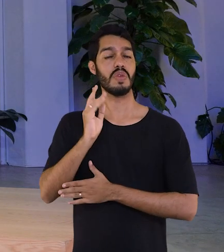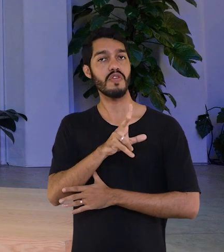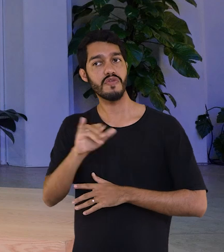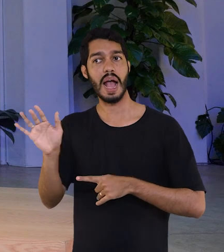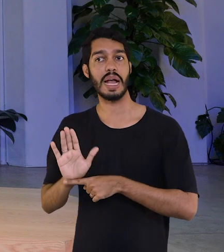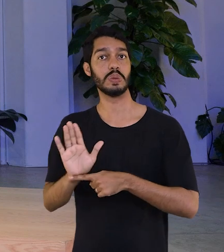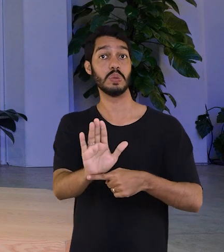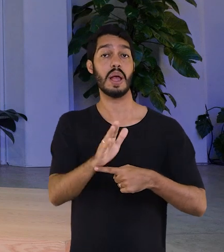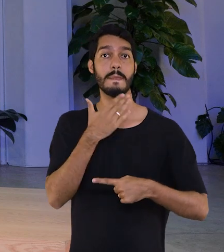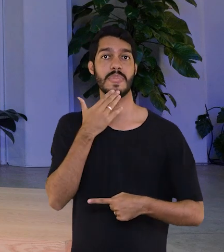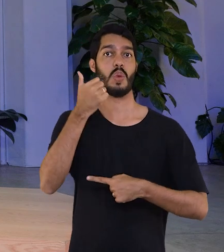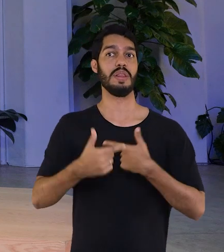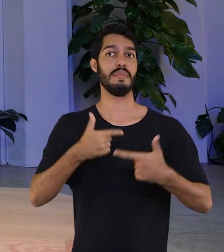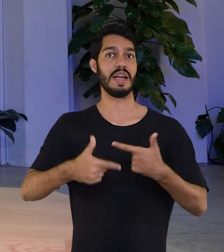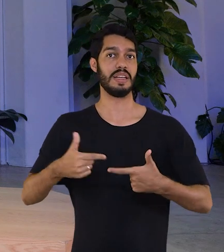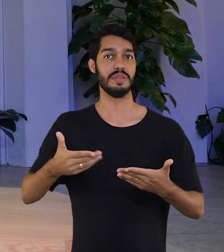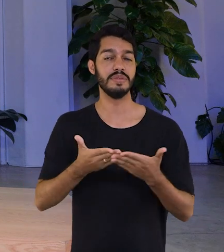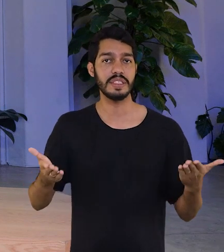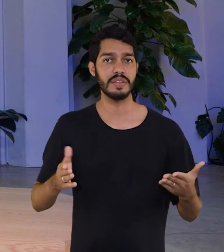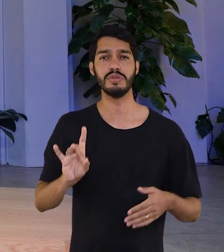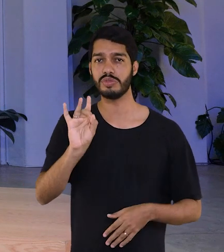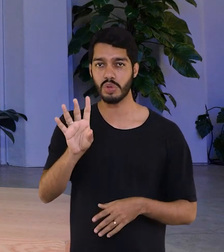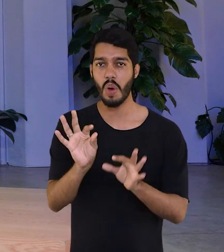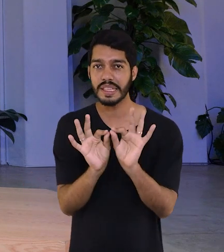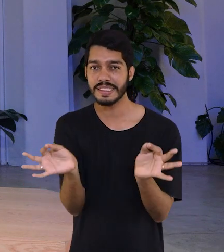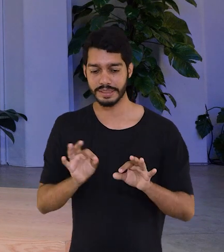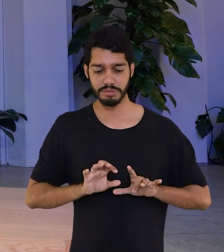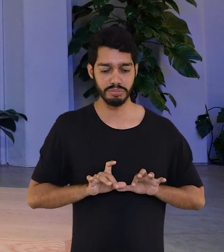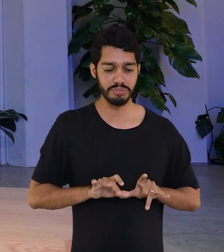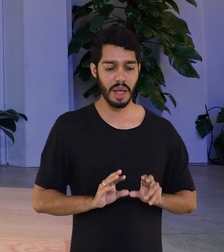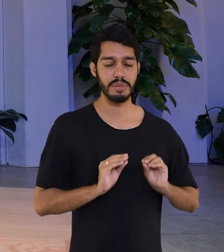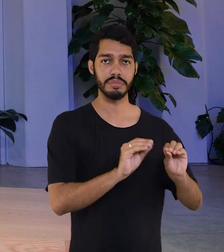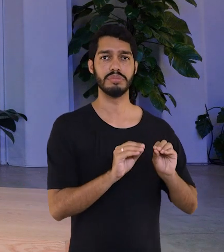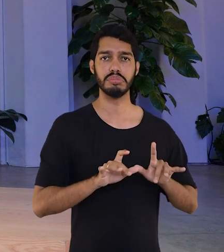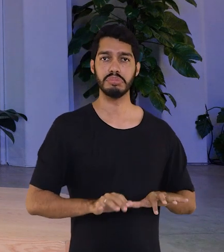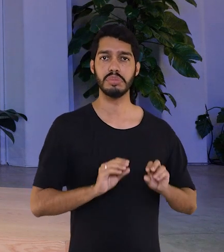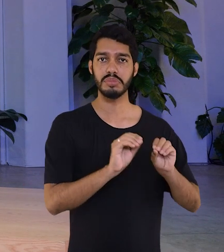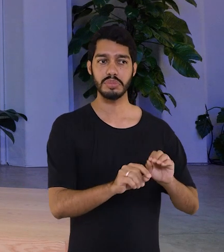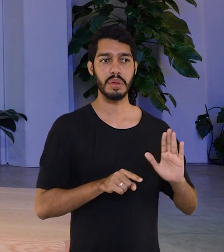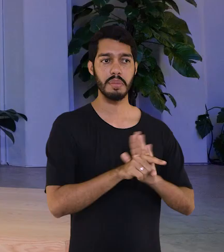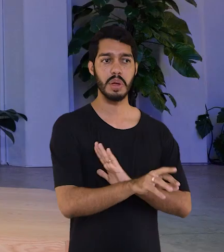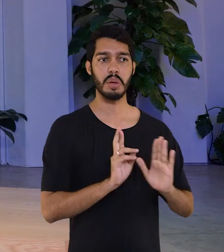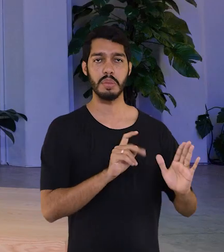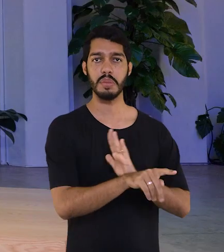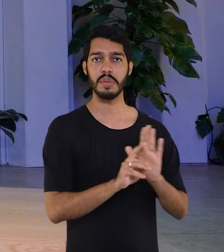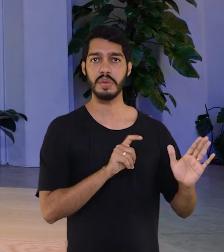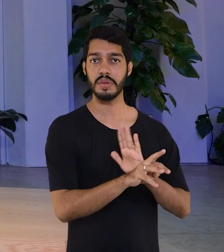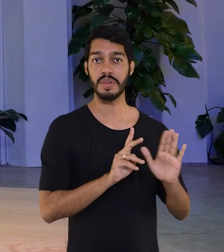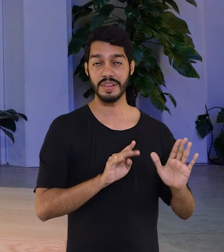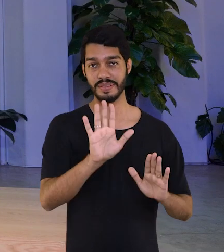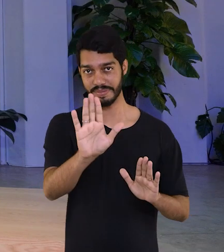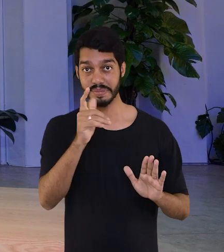que vão, com certeza, otimizar muito mais o trabalho de vocês do que simplesmente os prompts de pergunta e resposta. Então,